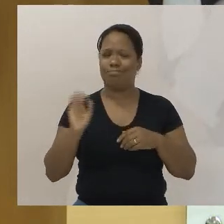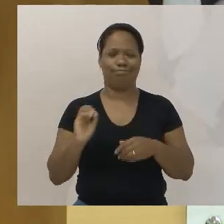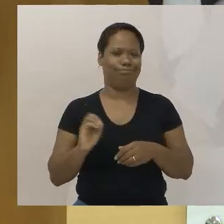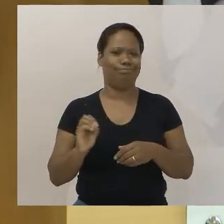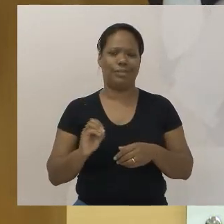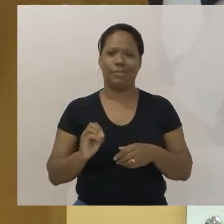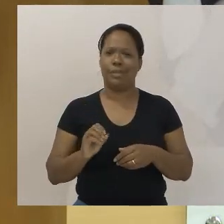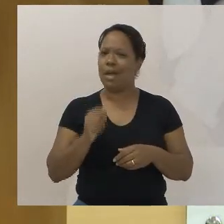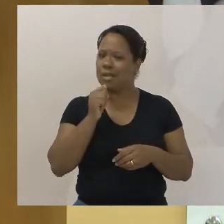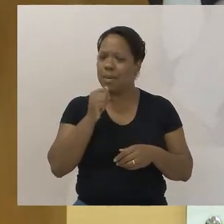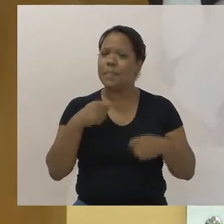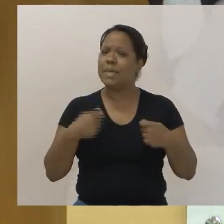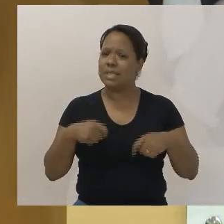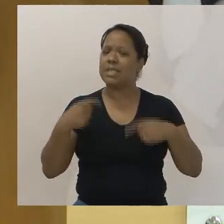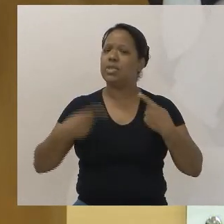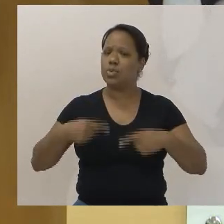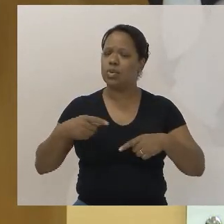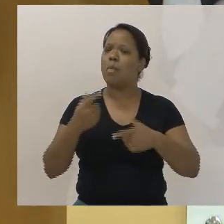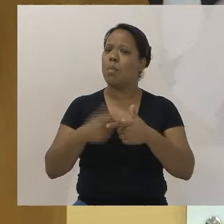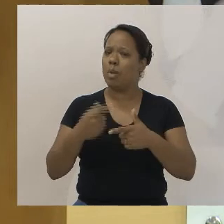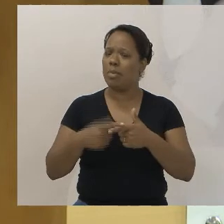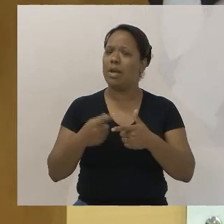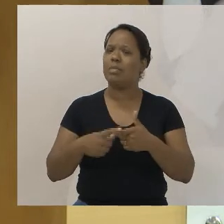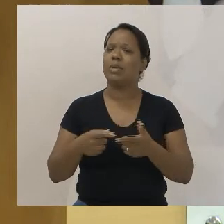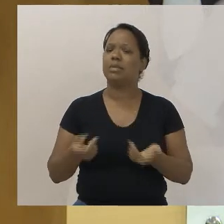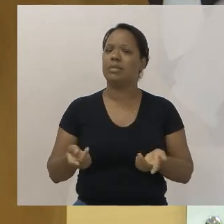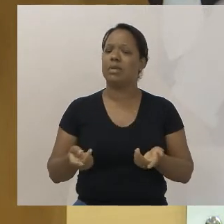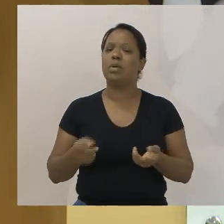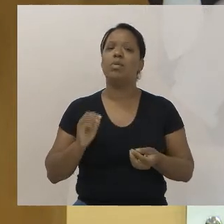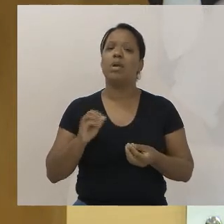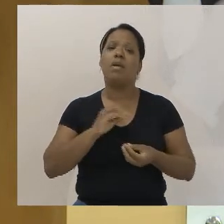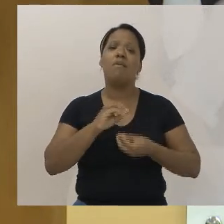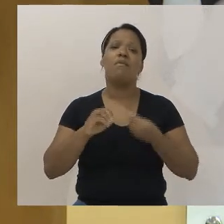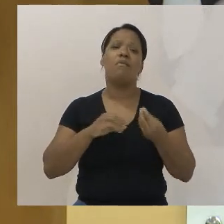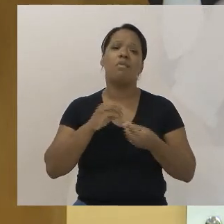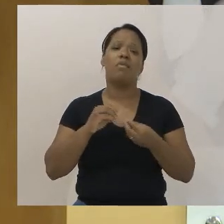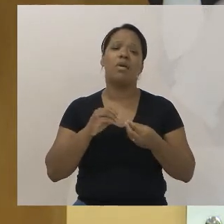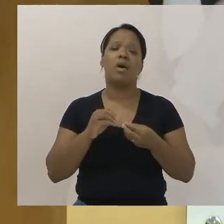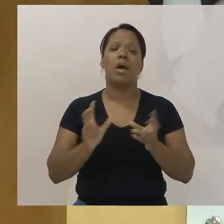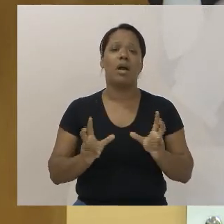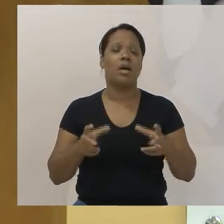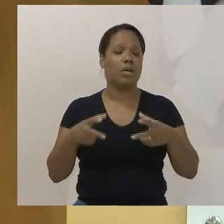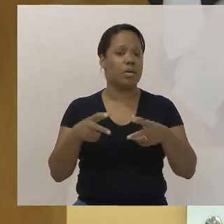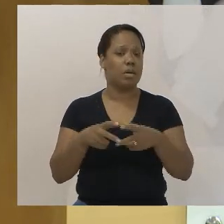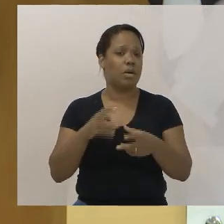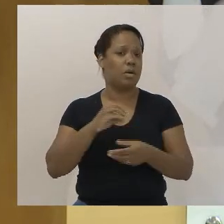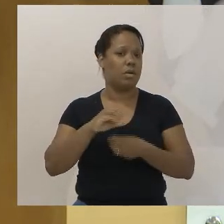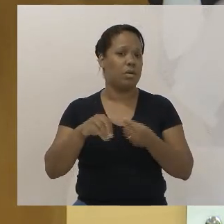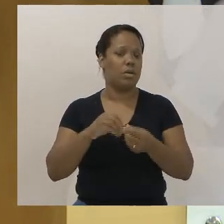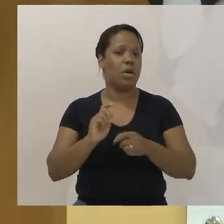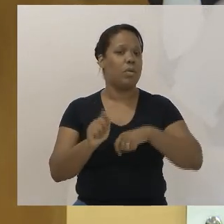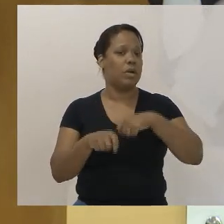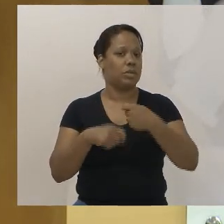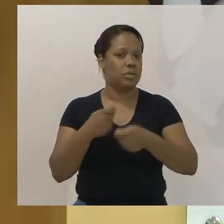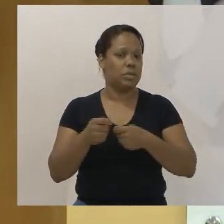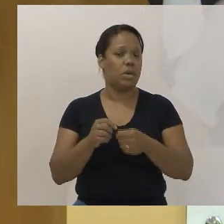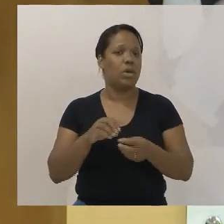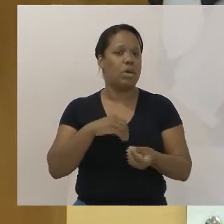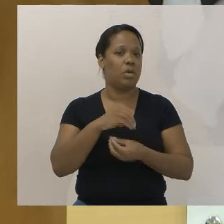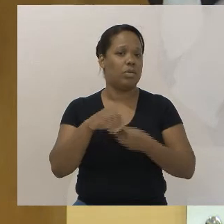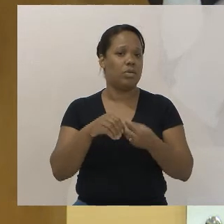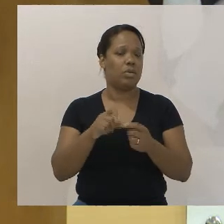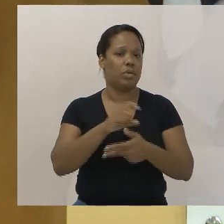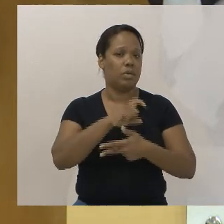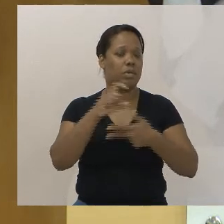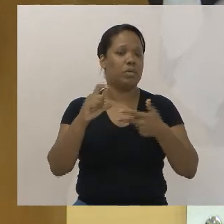nós temos que discutir esse problema então tudo isso envolve o que envolve a câmara municipal envolve o administrativo envolve o